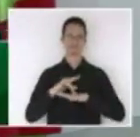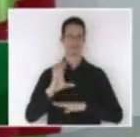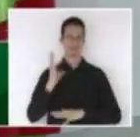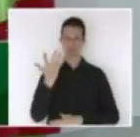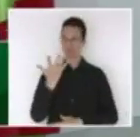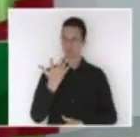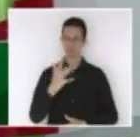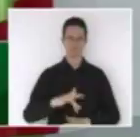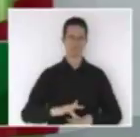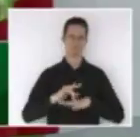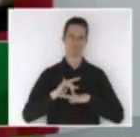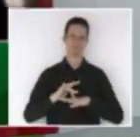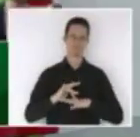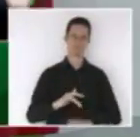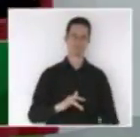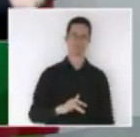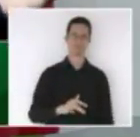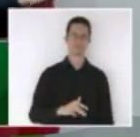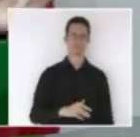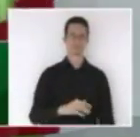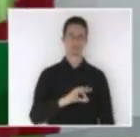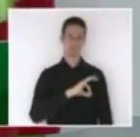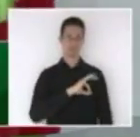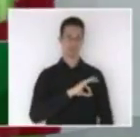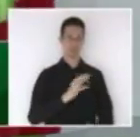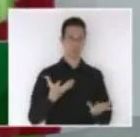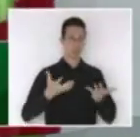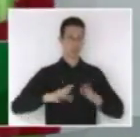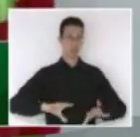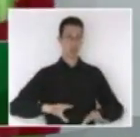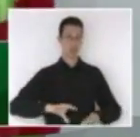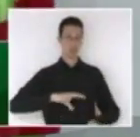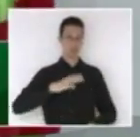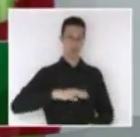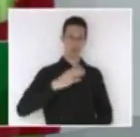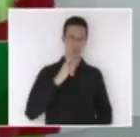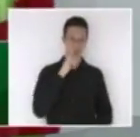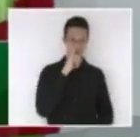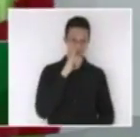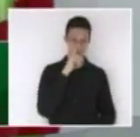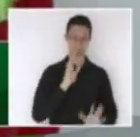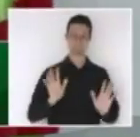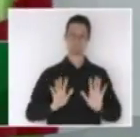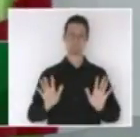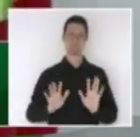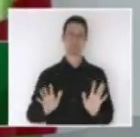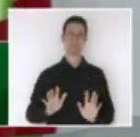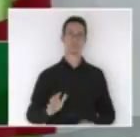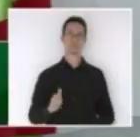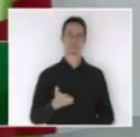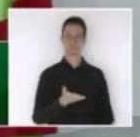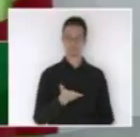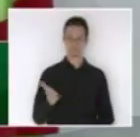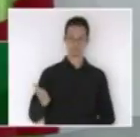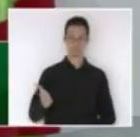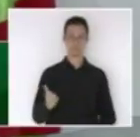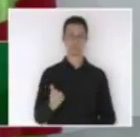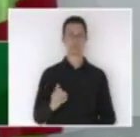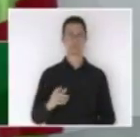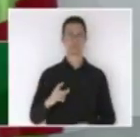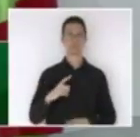Os policiais que não quiseram trabalhar na linha de frente, por pedidos